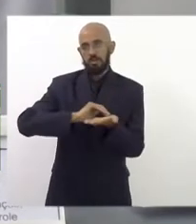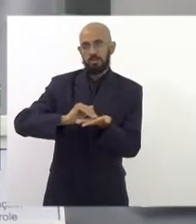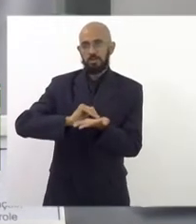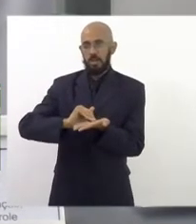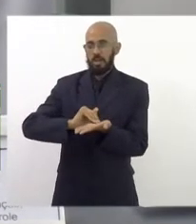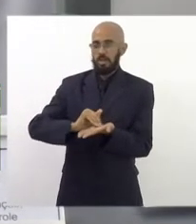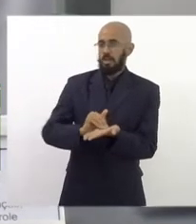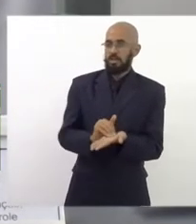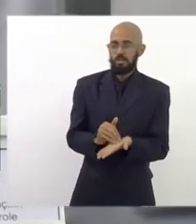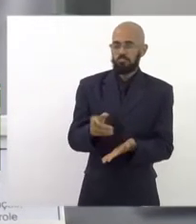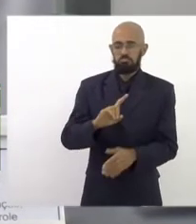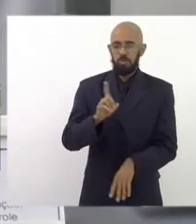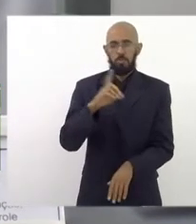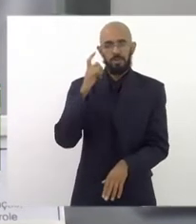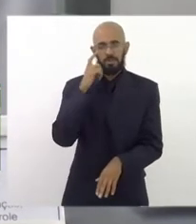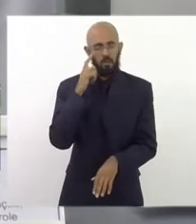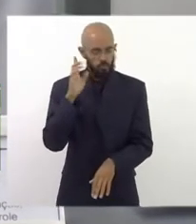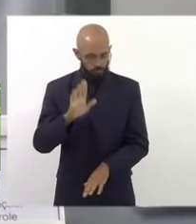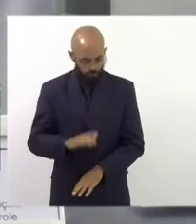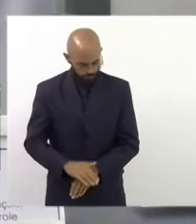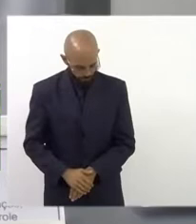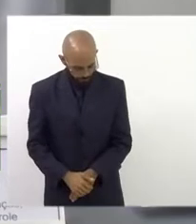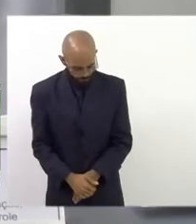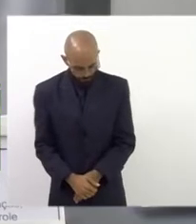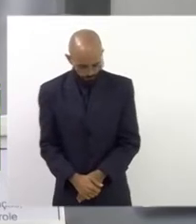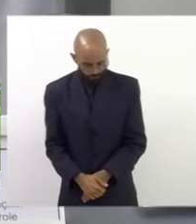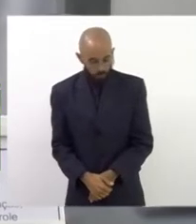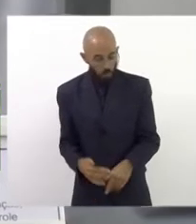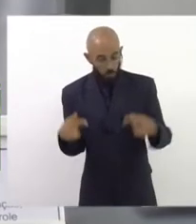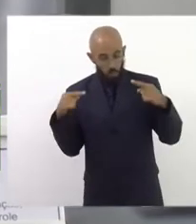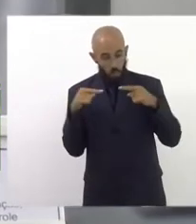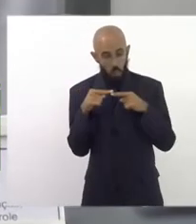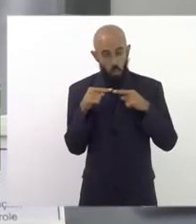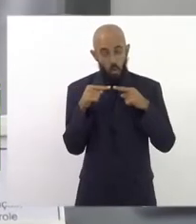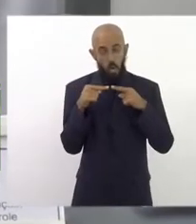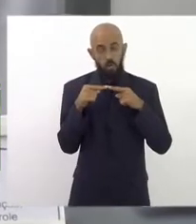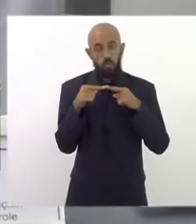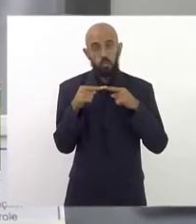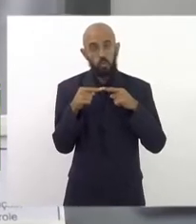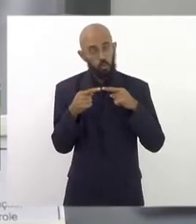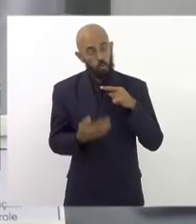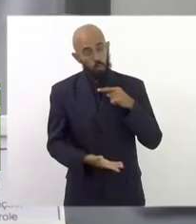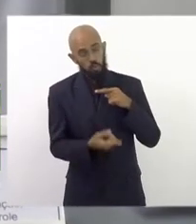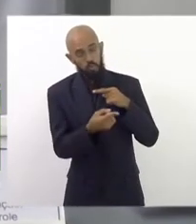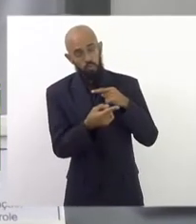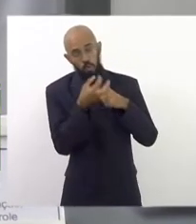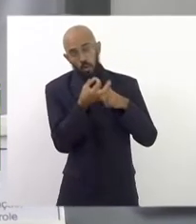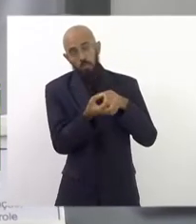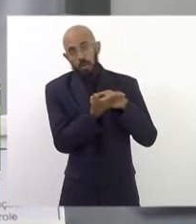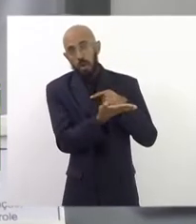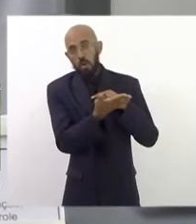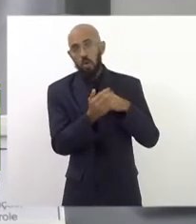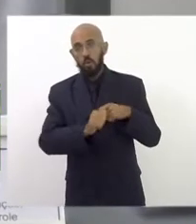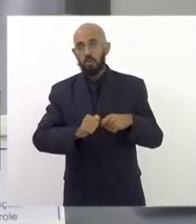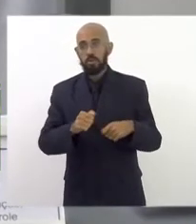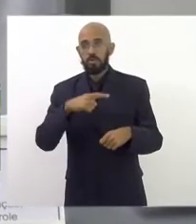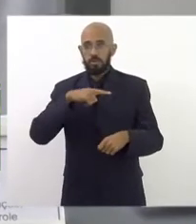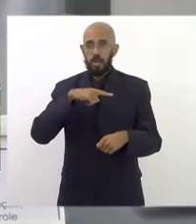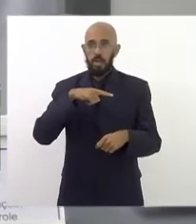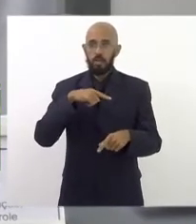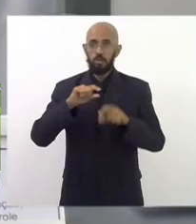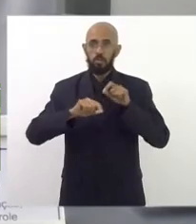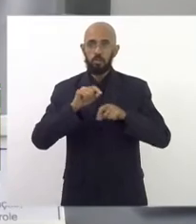e fosse para o planejamento. Concordo com Vossa Excelência que lá tem um